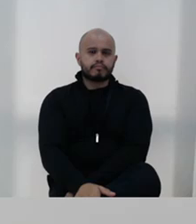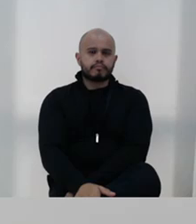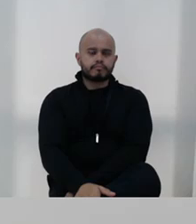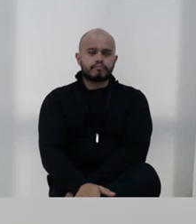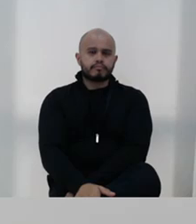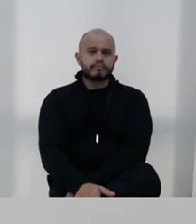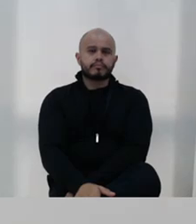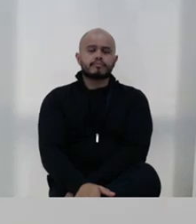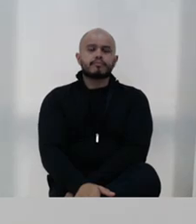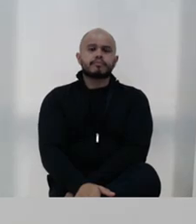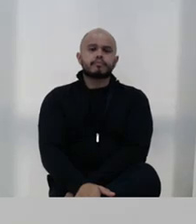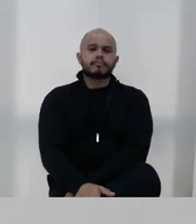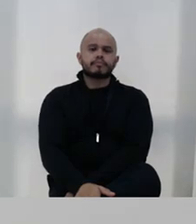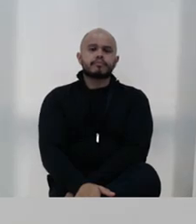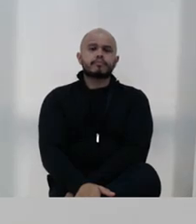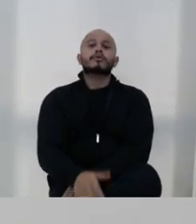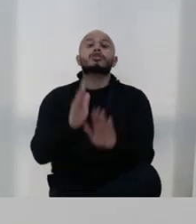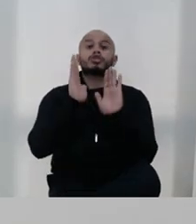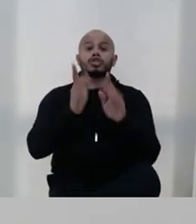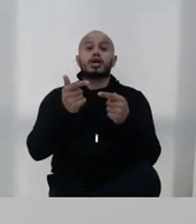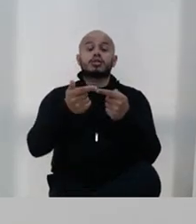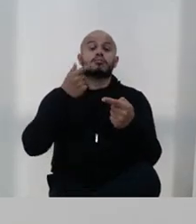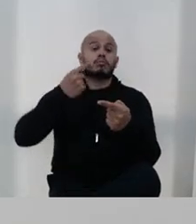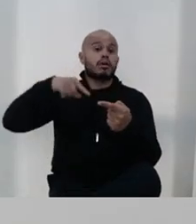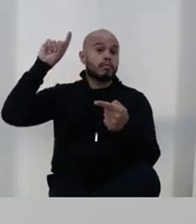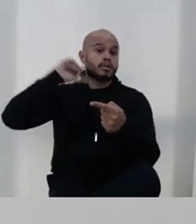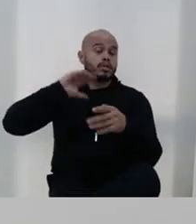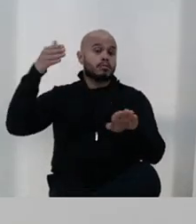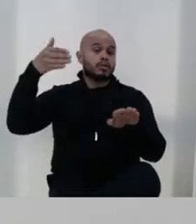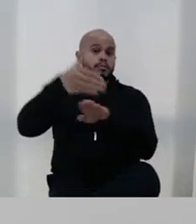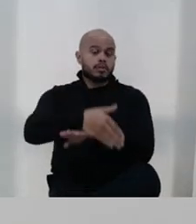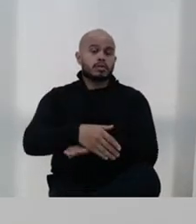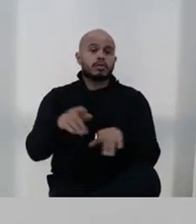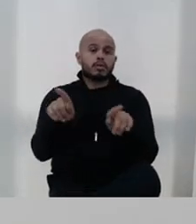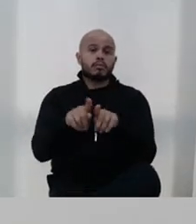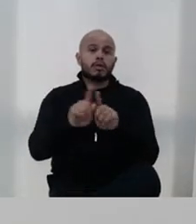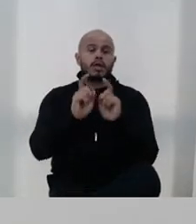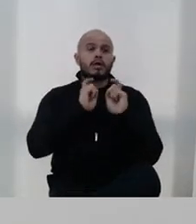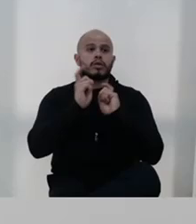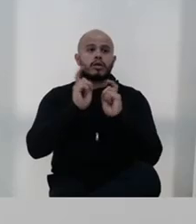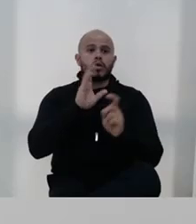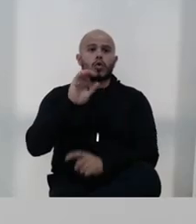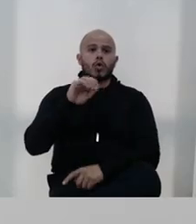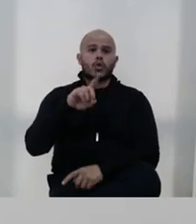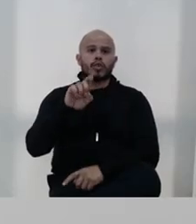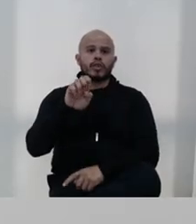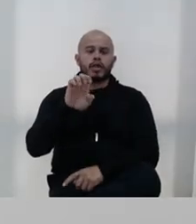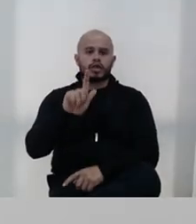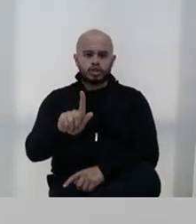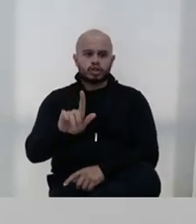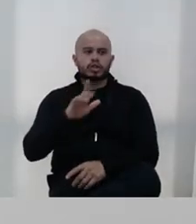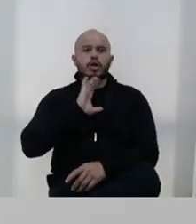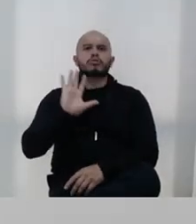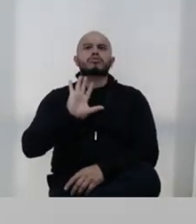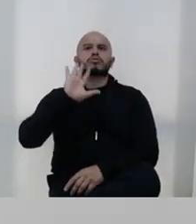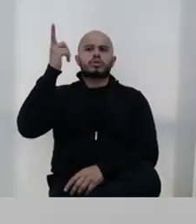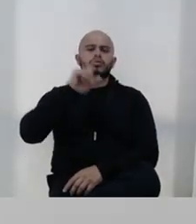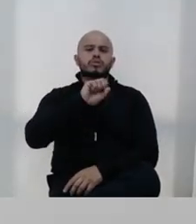Estive também, na semana passada, participando da 91ª reunião do CONDEG, que aconteceu em São Luís do